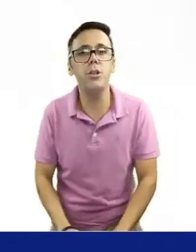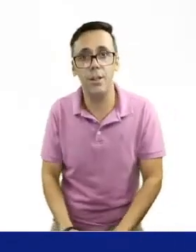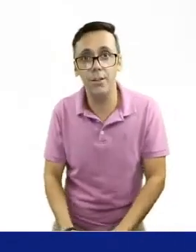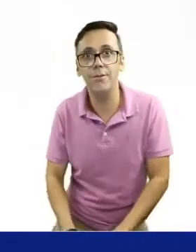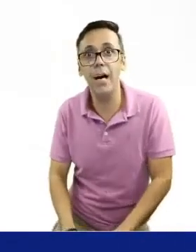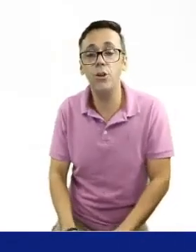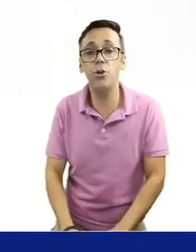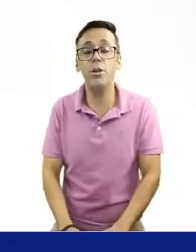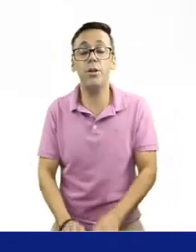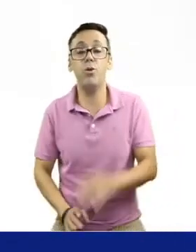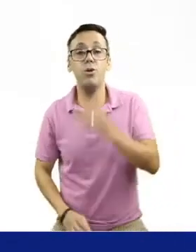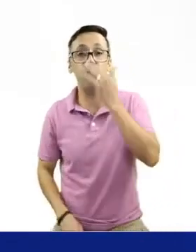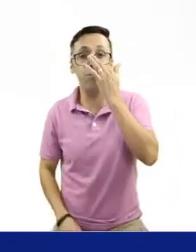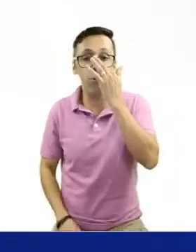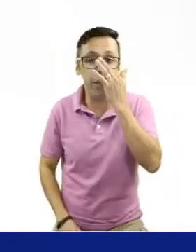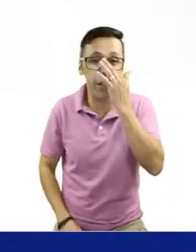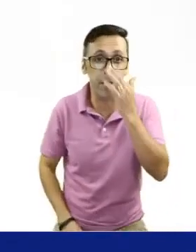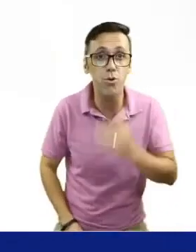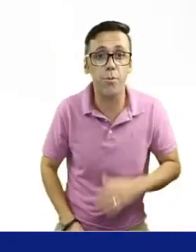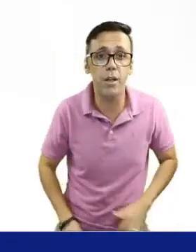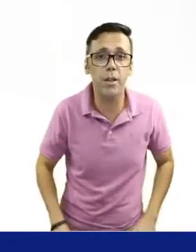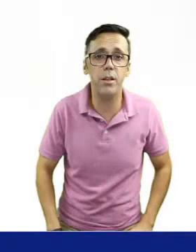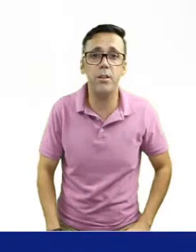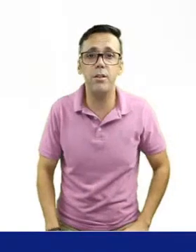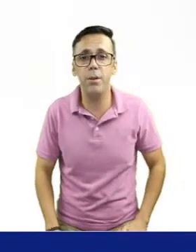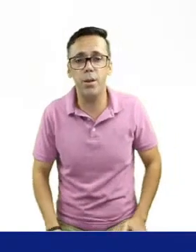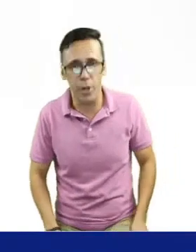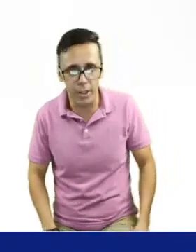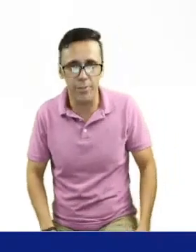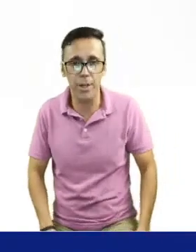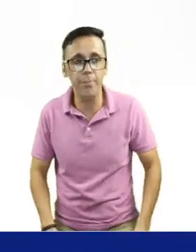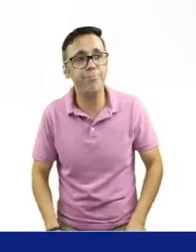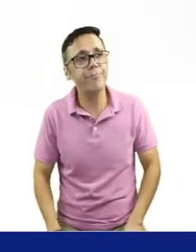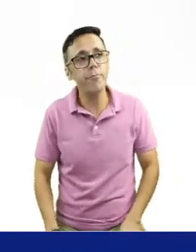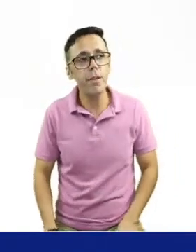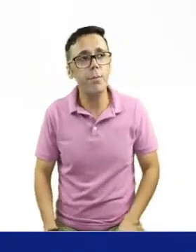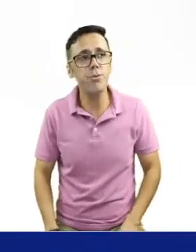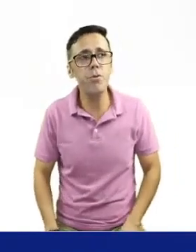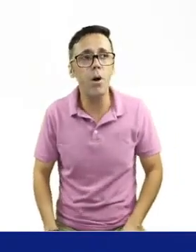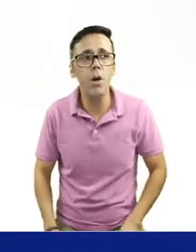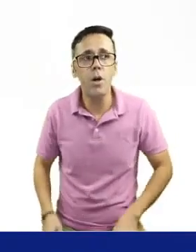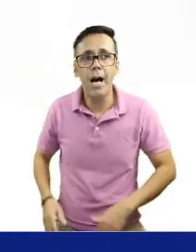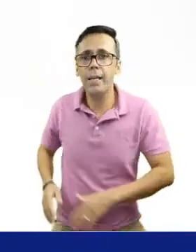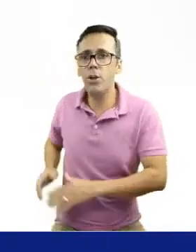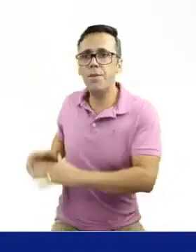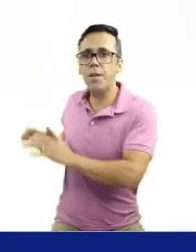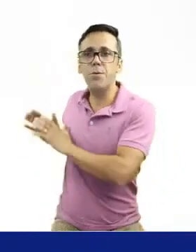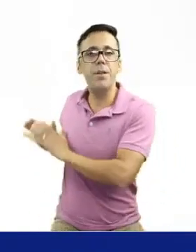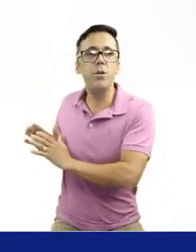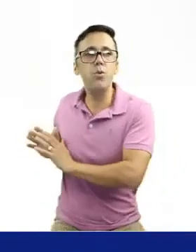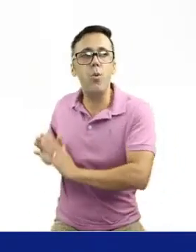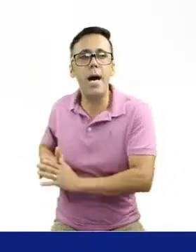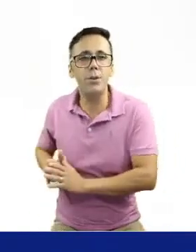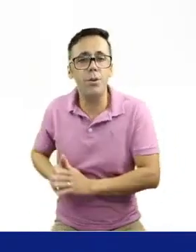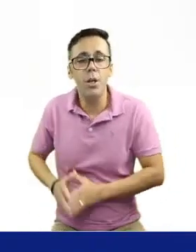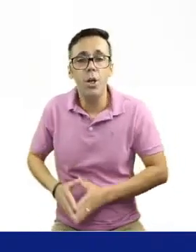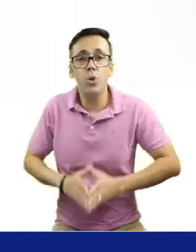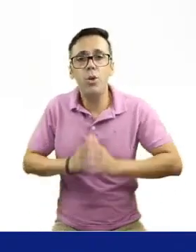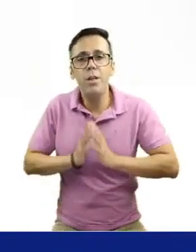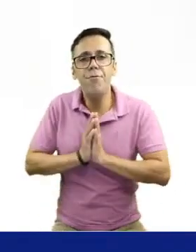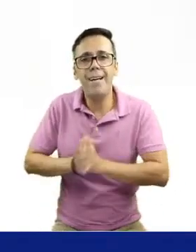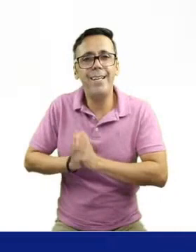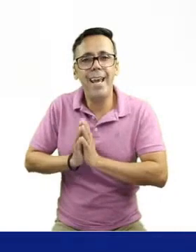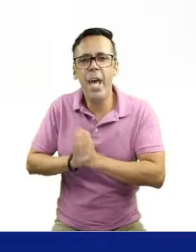muito importante aqui tá Jonas é o nosso também que é o do meio que ele make make tá tchau aqui nós estamos tendo um